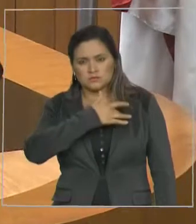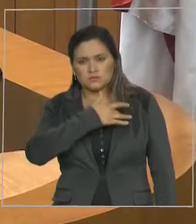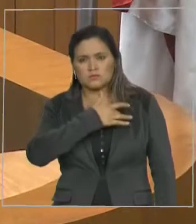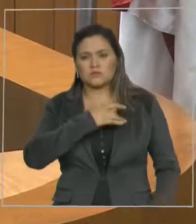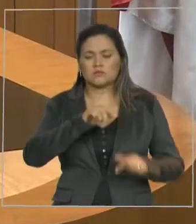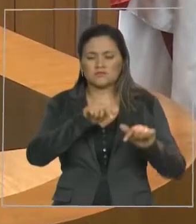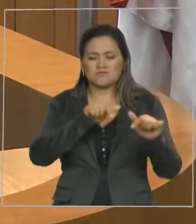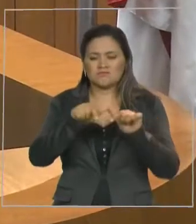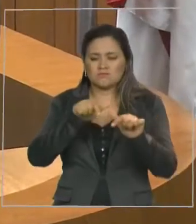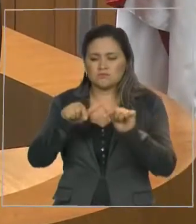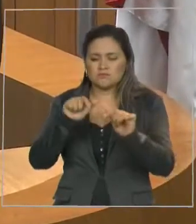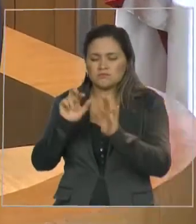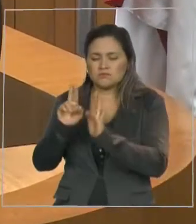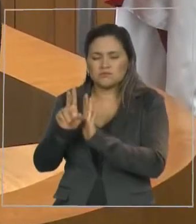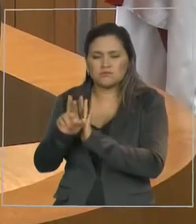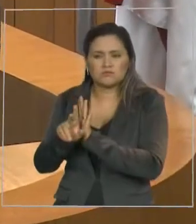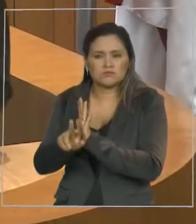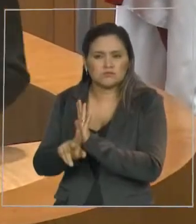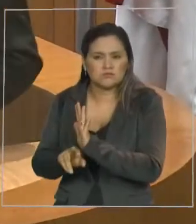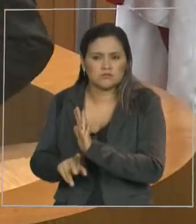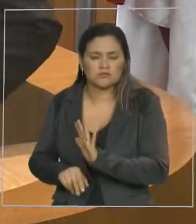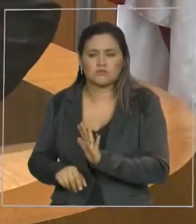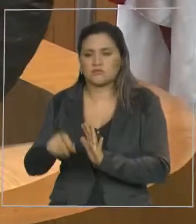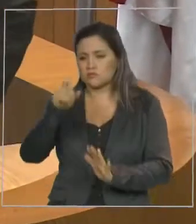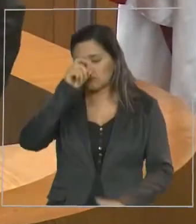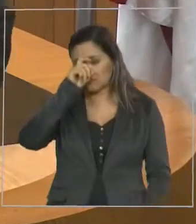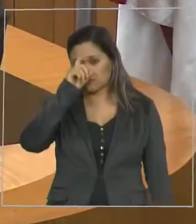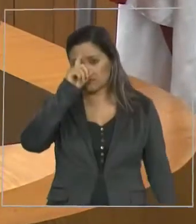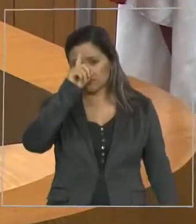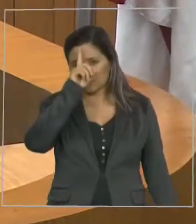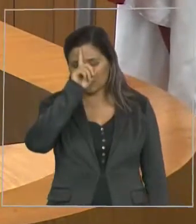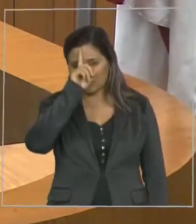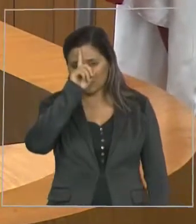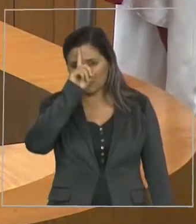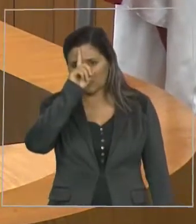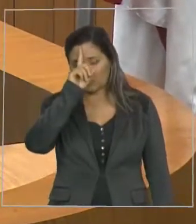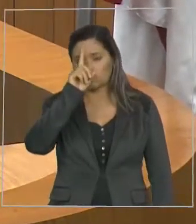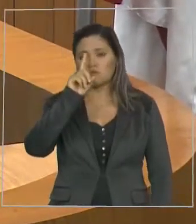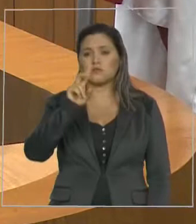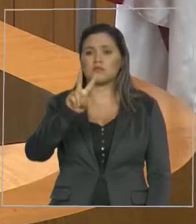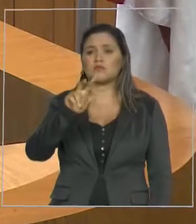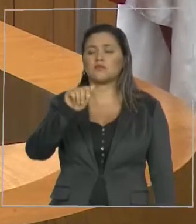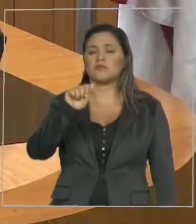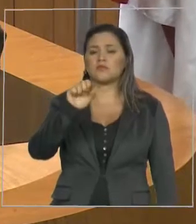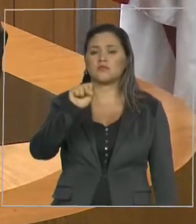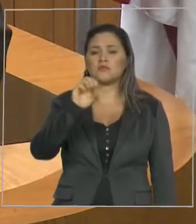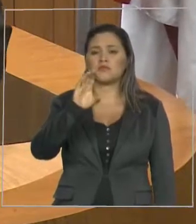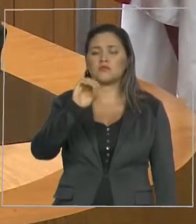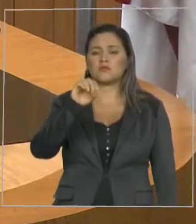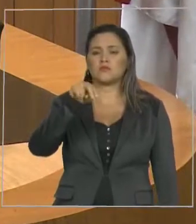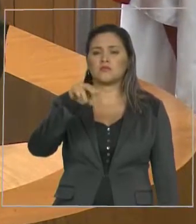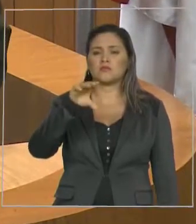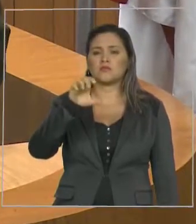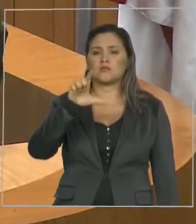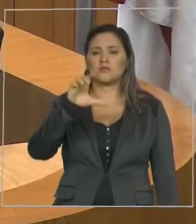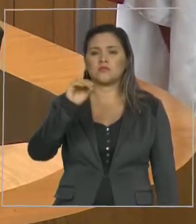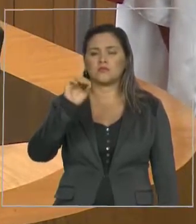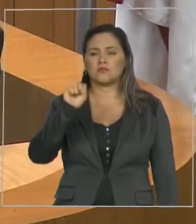ressaltando a importância que teve a abertura daquele hospital na cidade de Bacabal. Embora